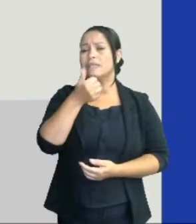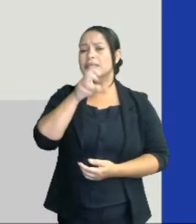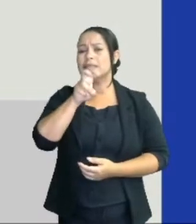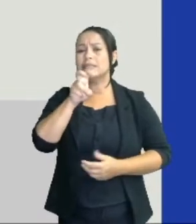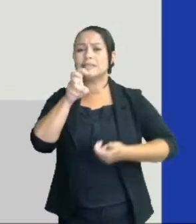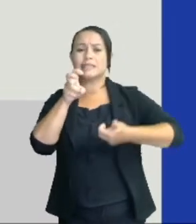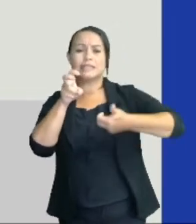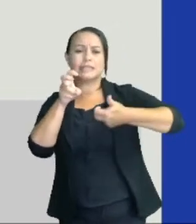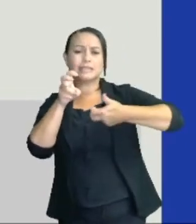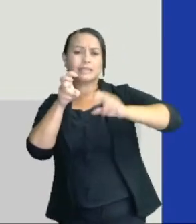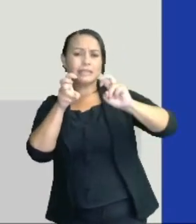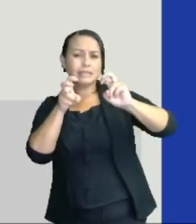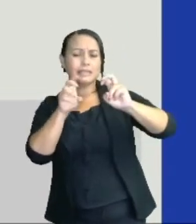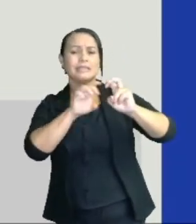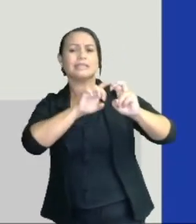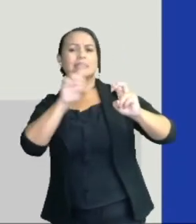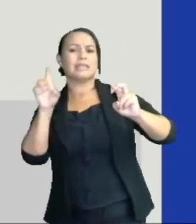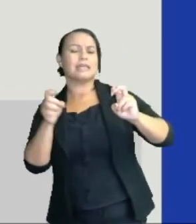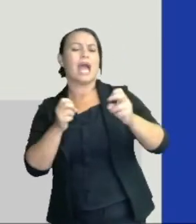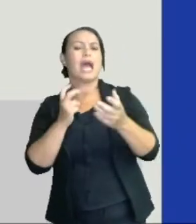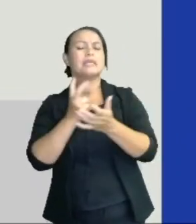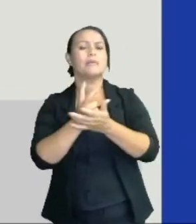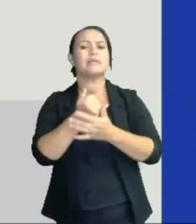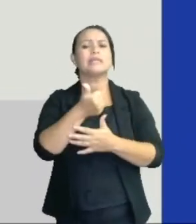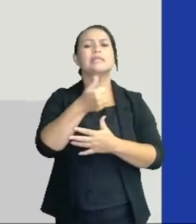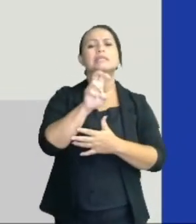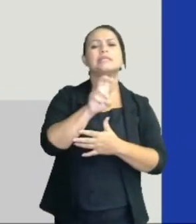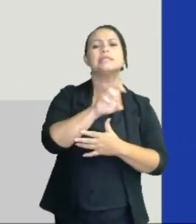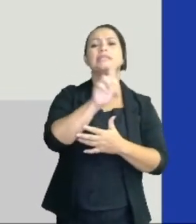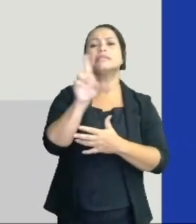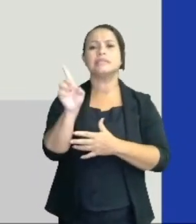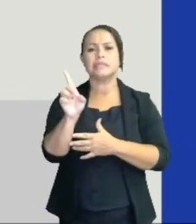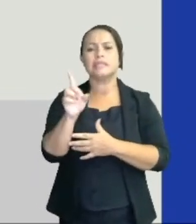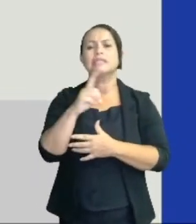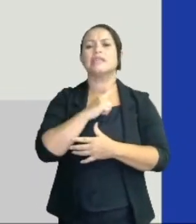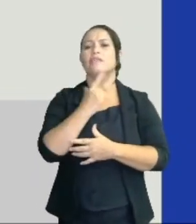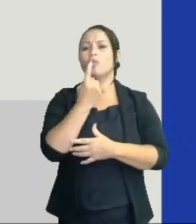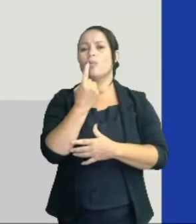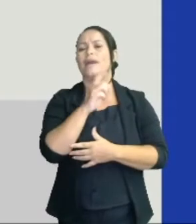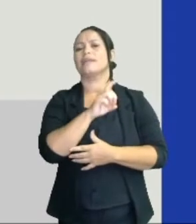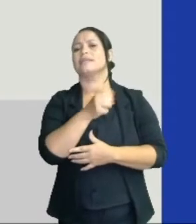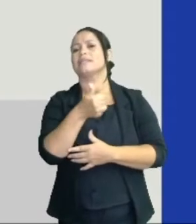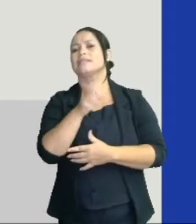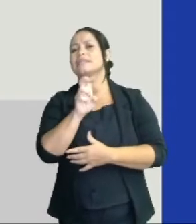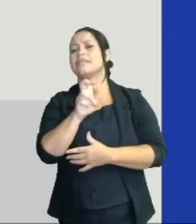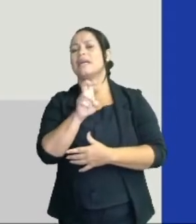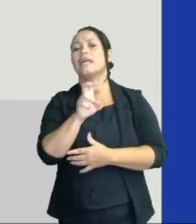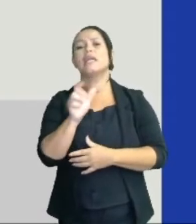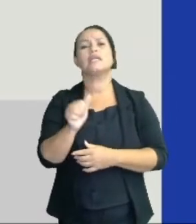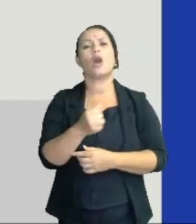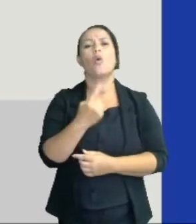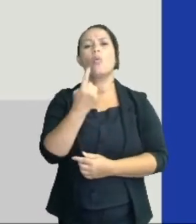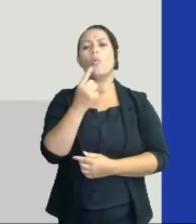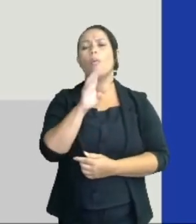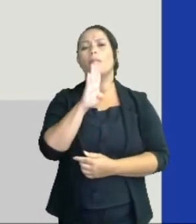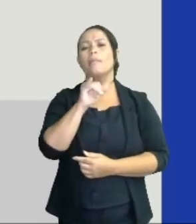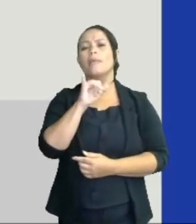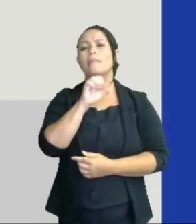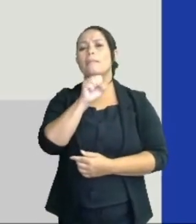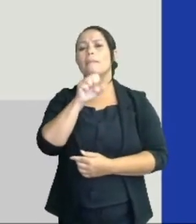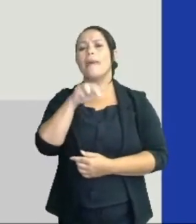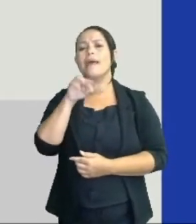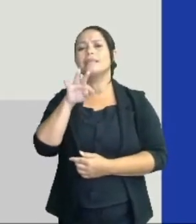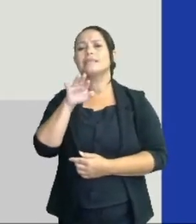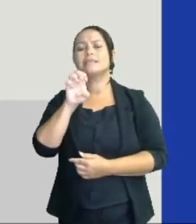15 dias. Então, toda vez que se passaram 15 dias, passaram-se uma quinzena. Um bimestre tem